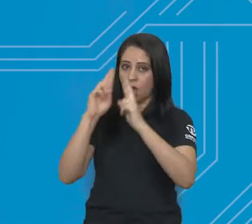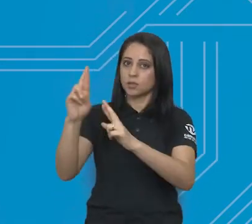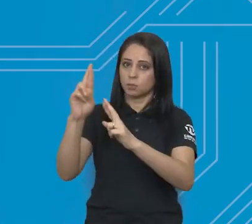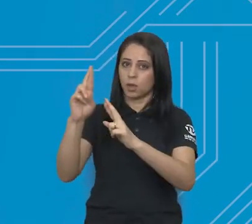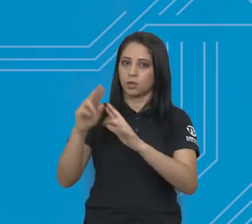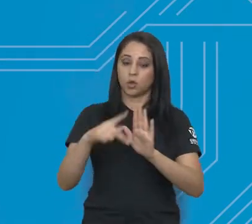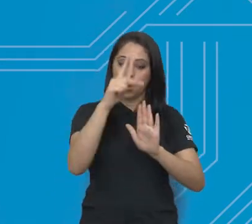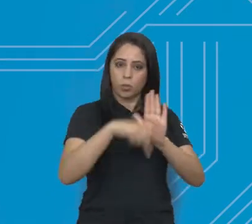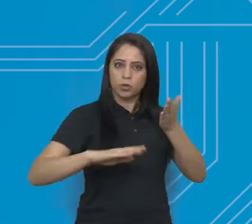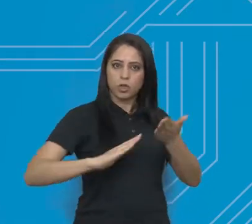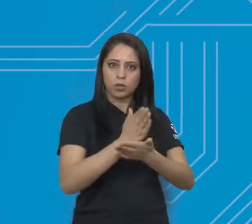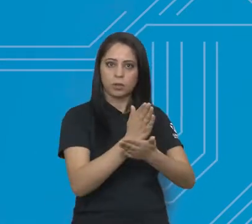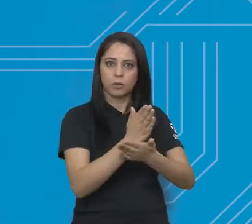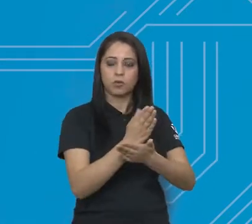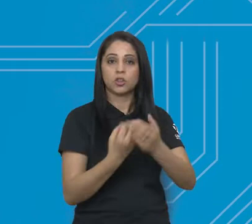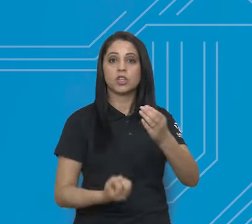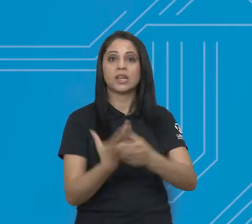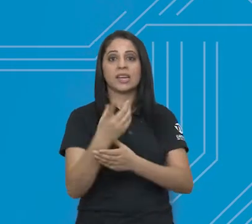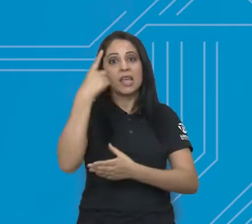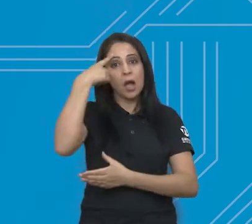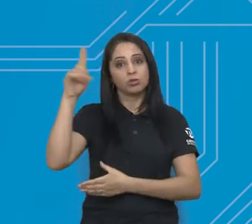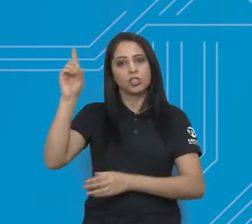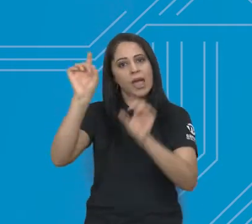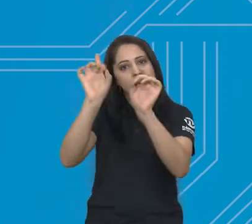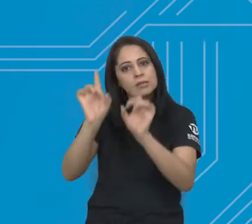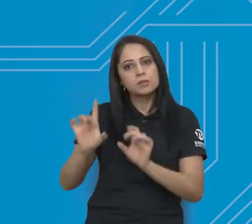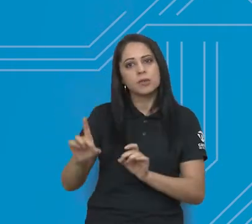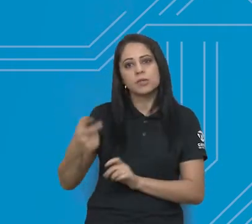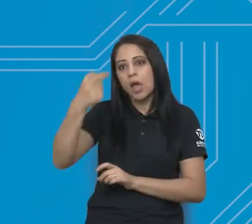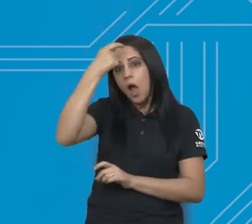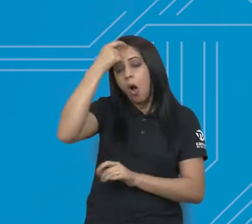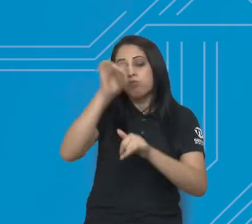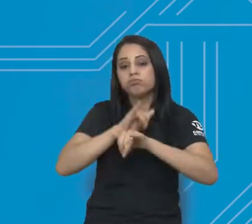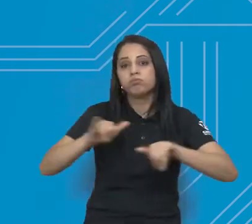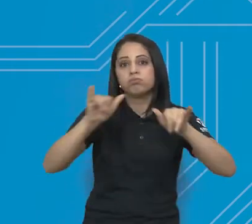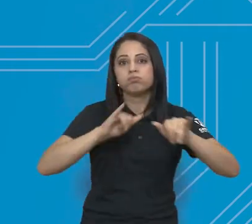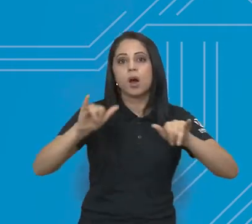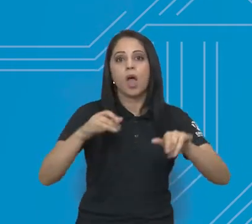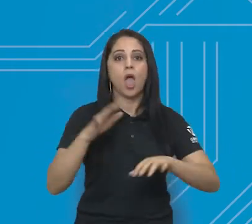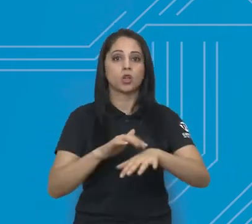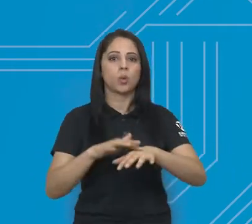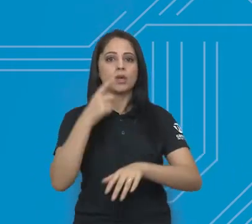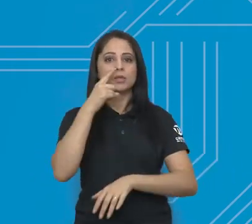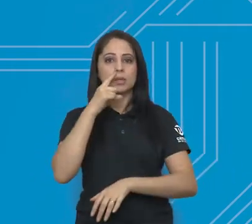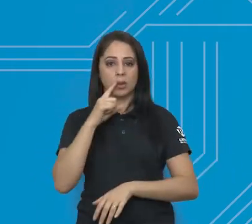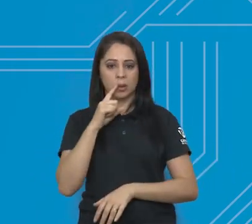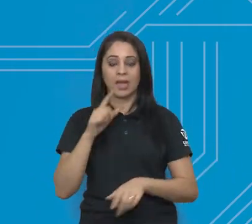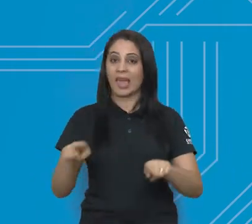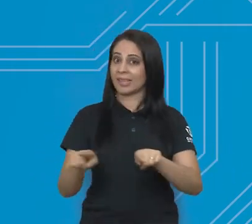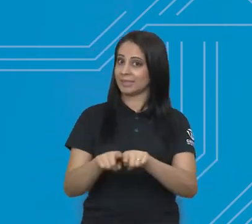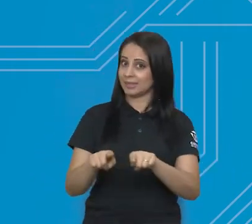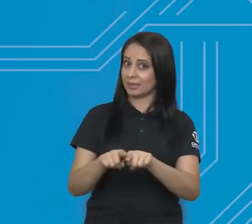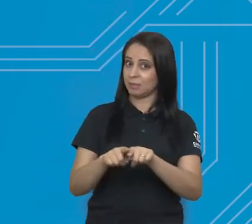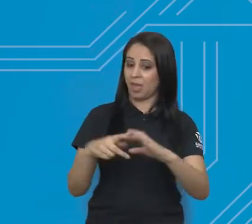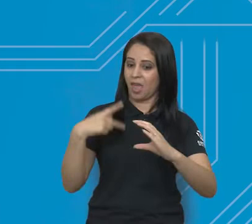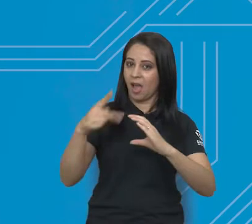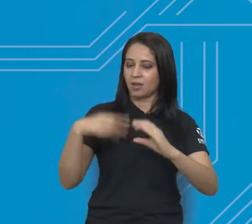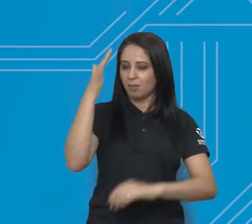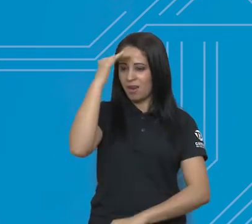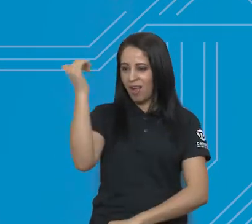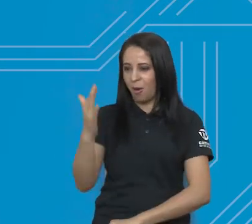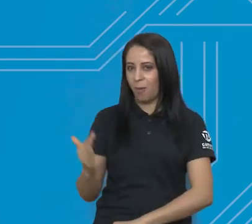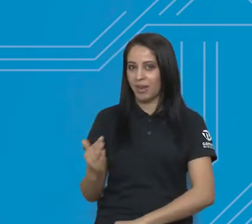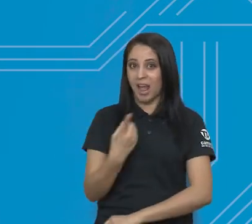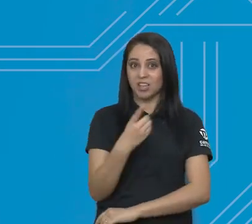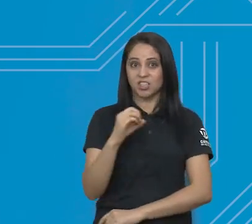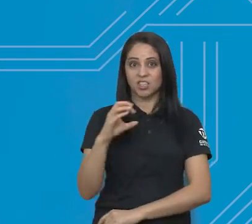projeto aprovado vai criar em São José um dia voltado para a conscientização sobre a fissura palatal. E ainda, Câmara homenageia